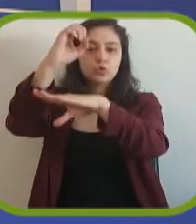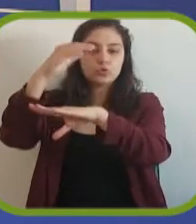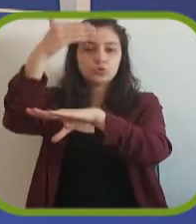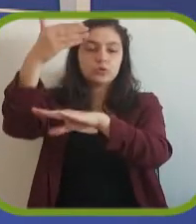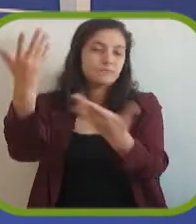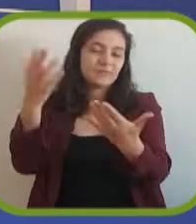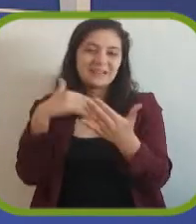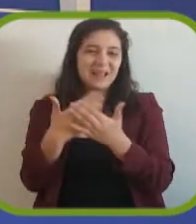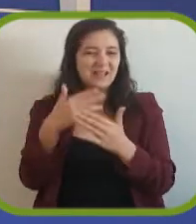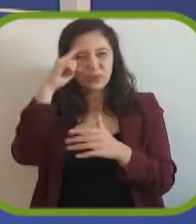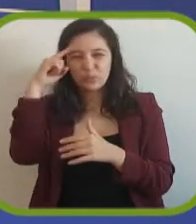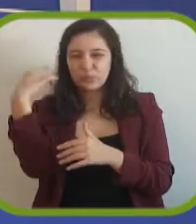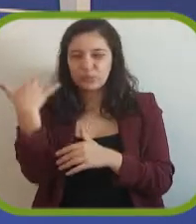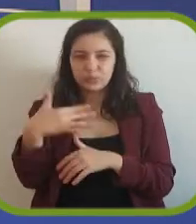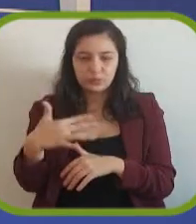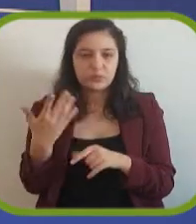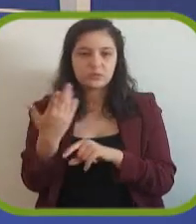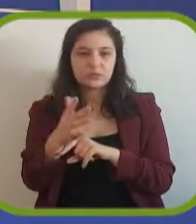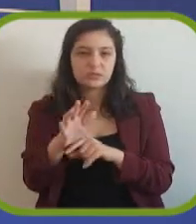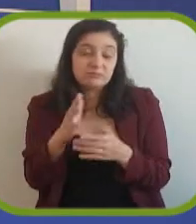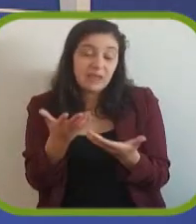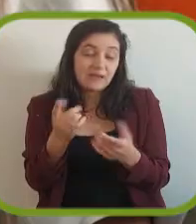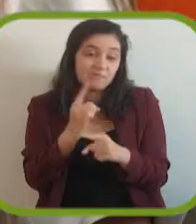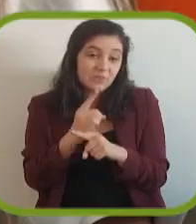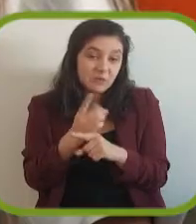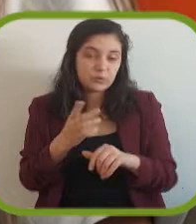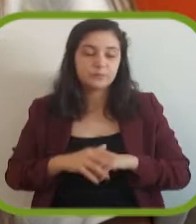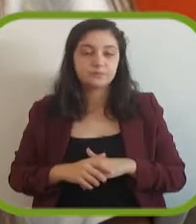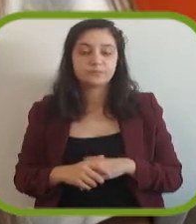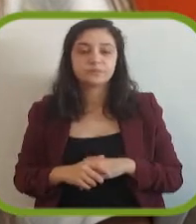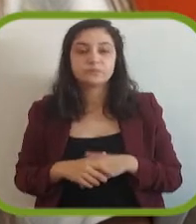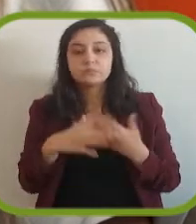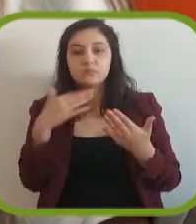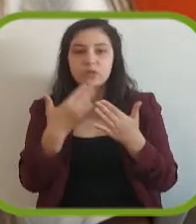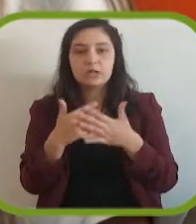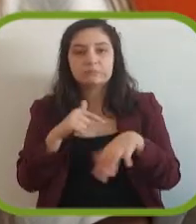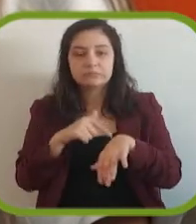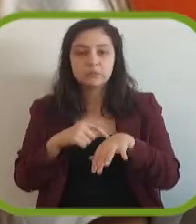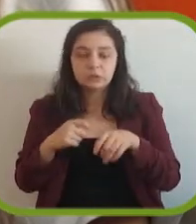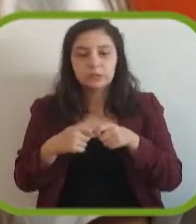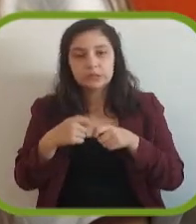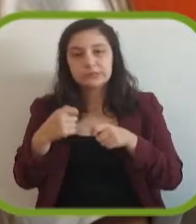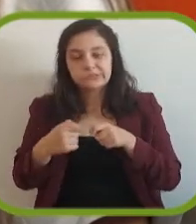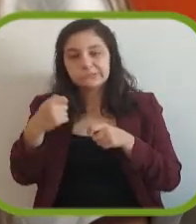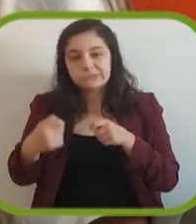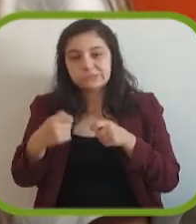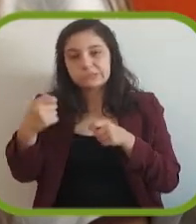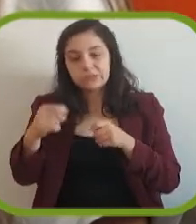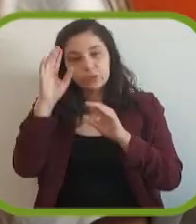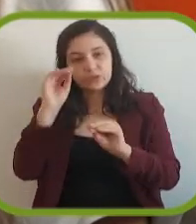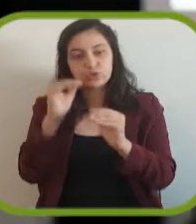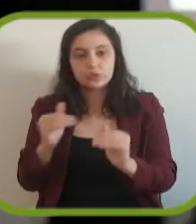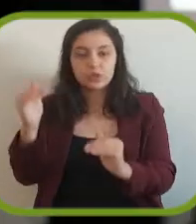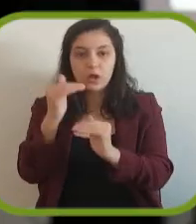ser ainda uma grande dificuldade, aquilo que se designa como glass ceiling, e de facto isso leva o seu tempo. O